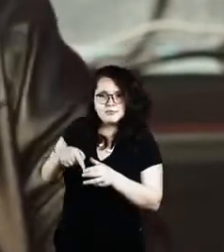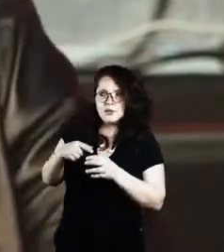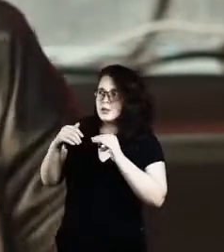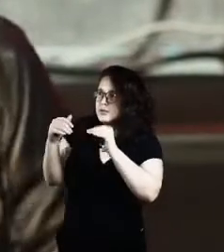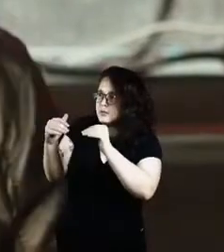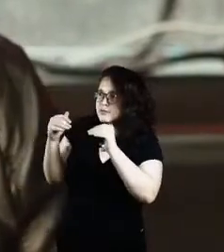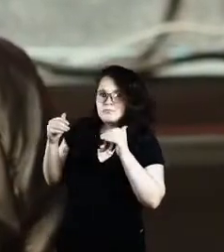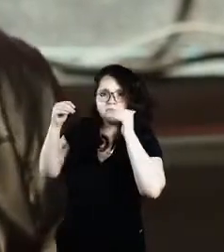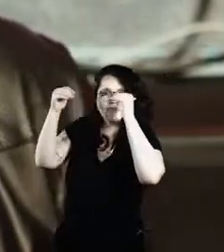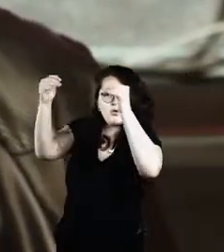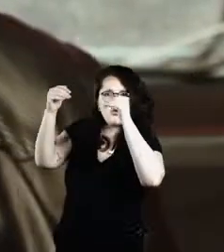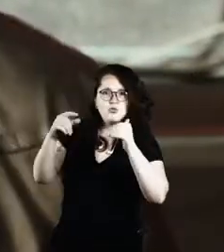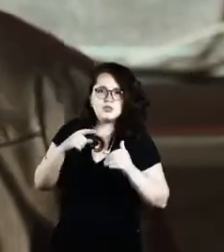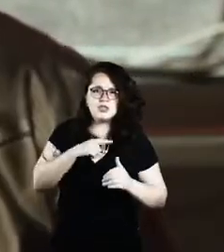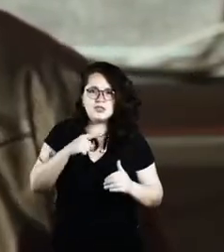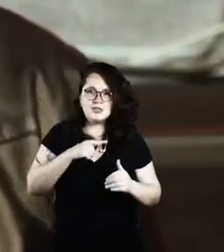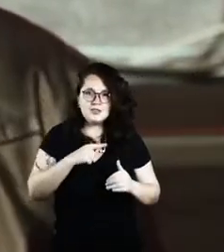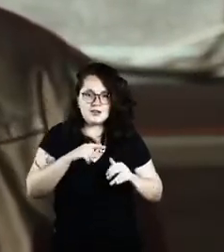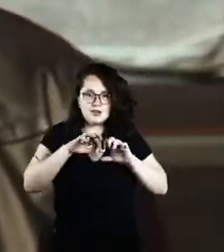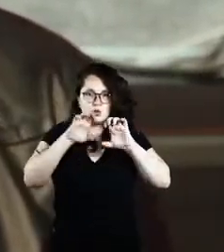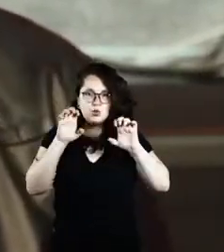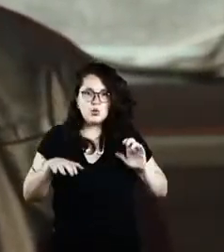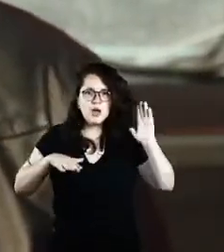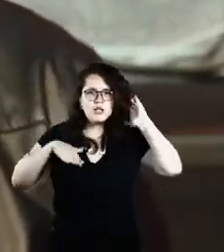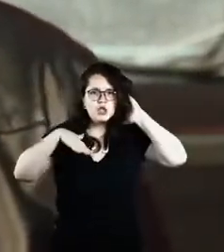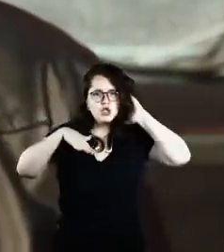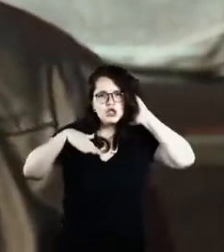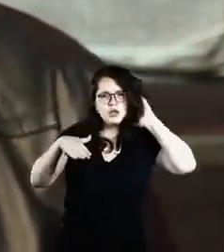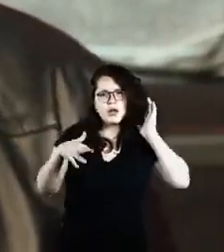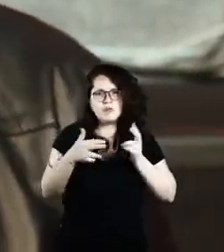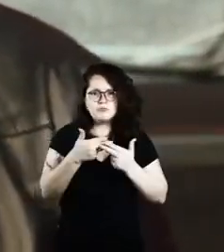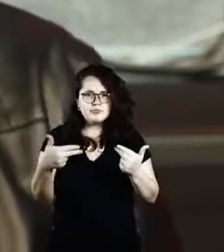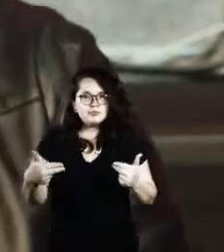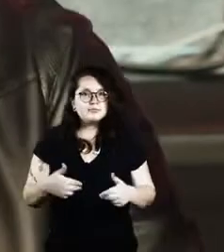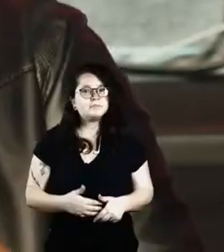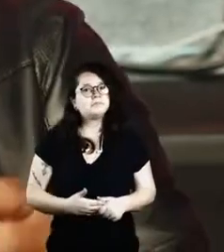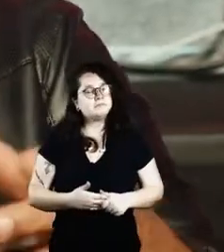mais estrutura, os DJs e tal.